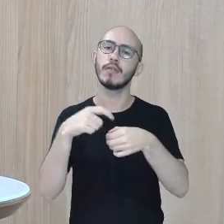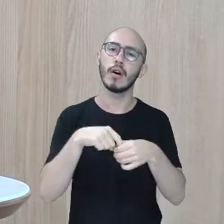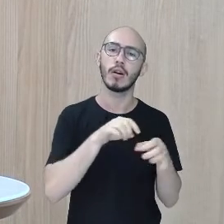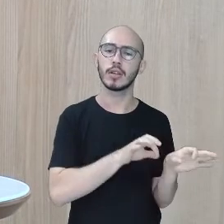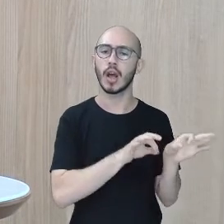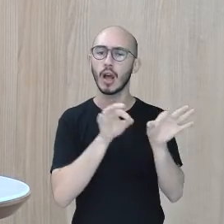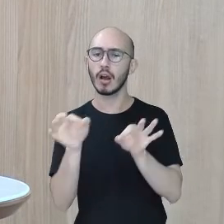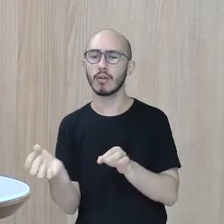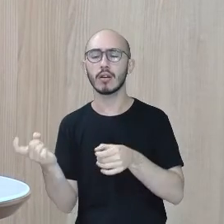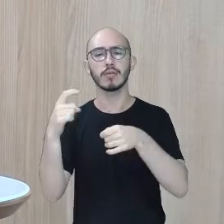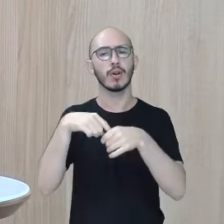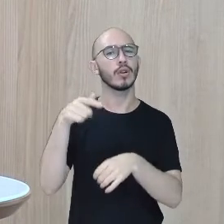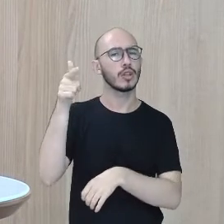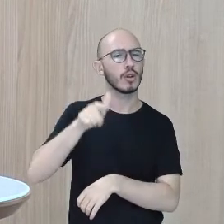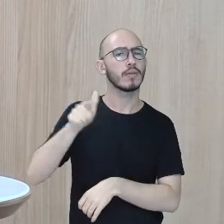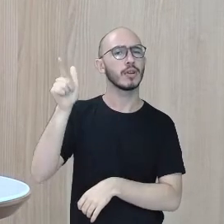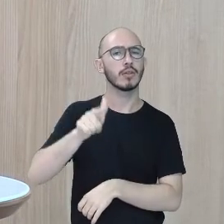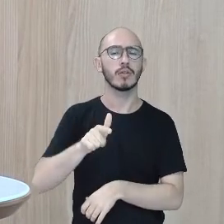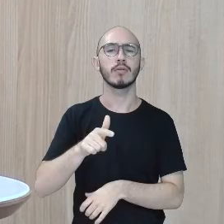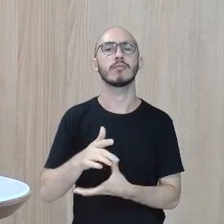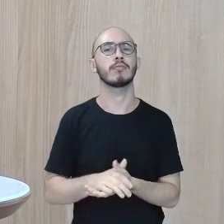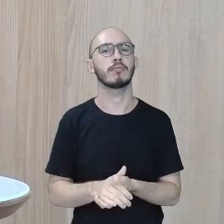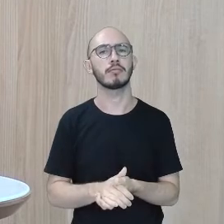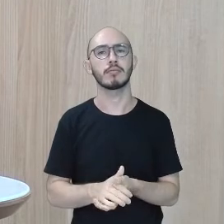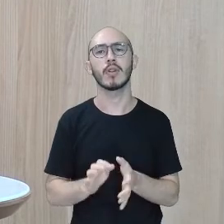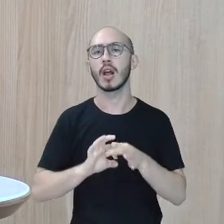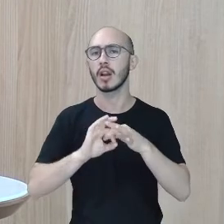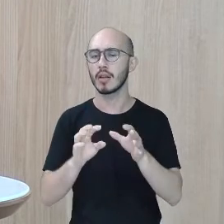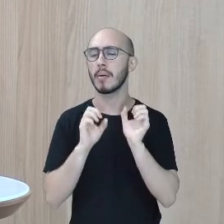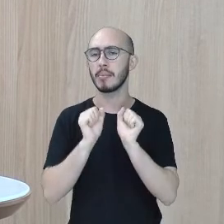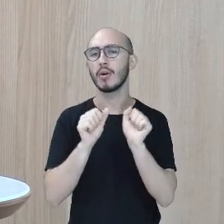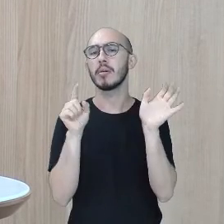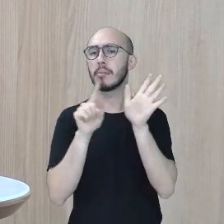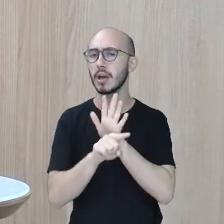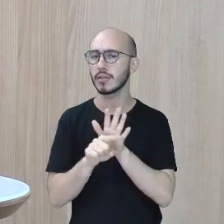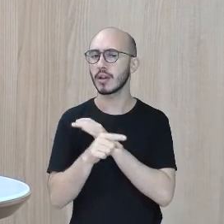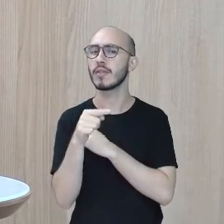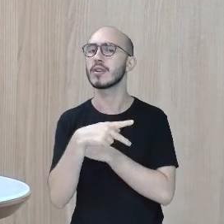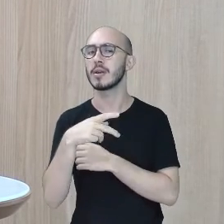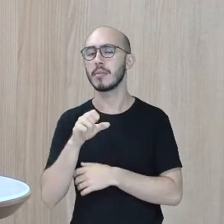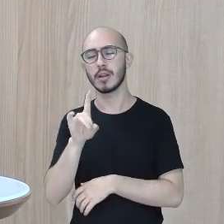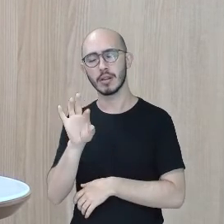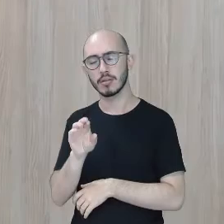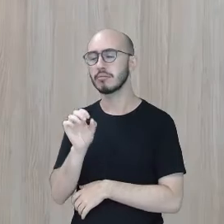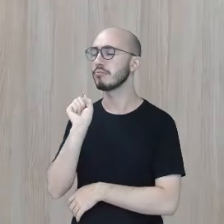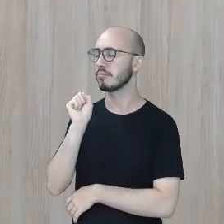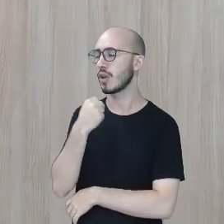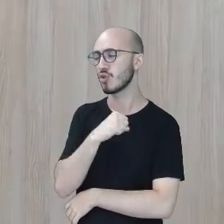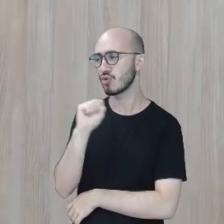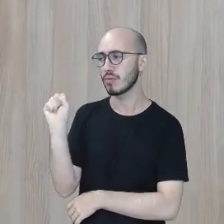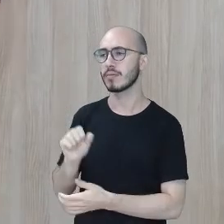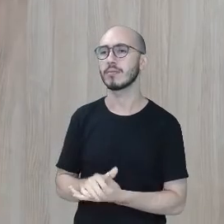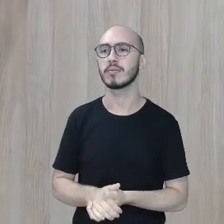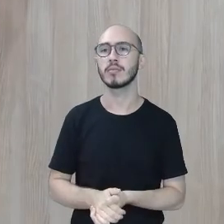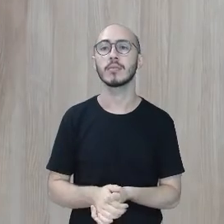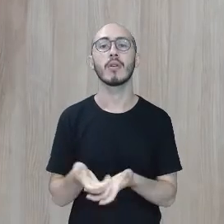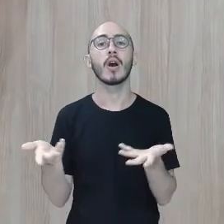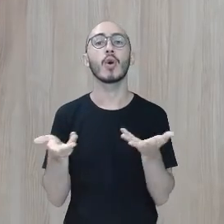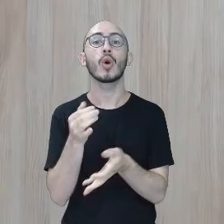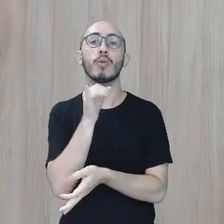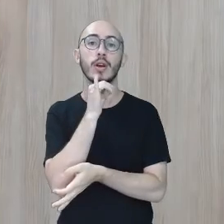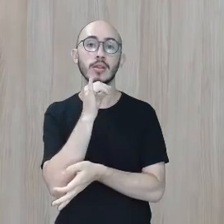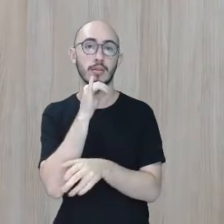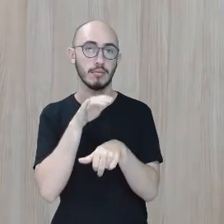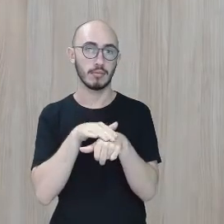façam essa intervenção e perguntem a você, Pedro. Show de bola. Ó, bora fazer um exemplo